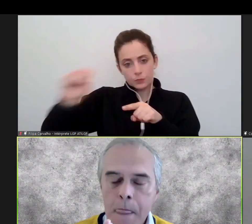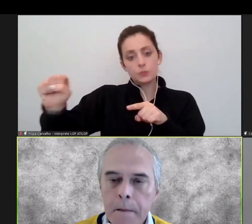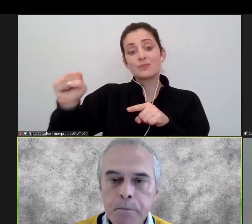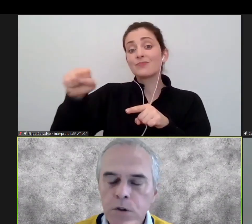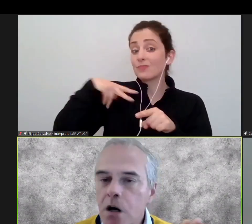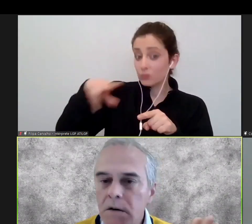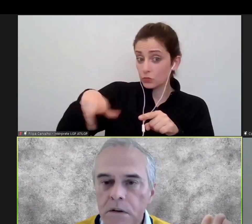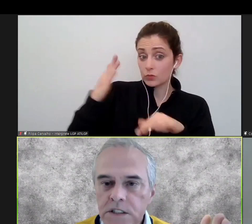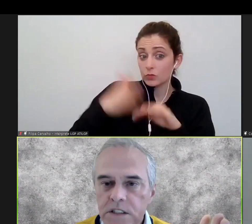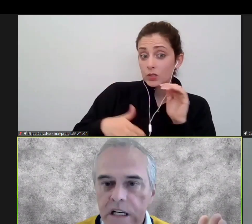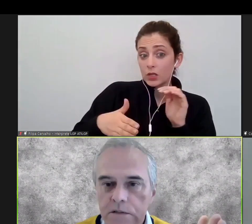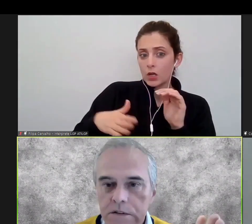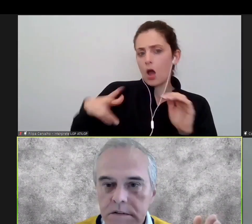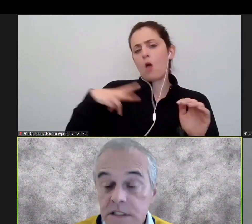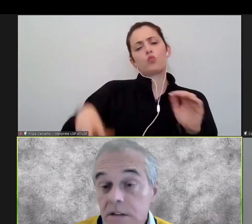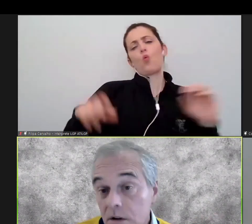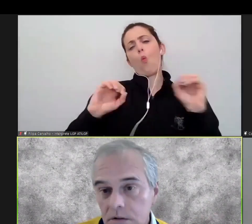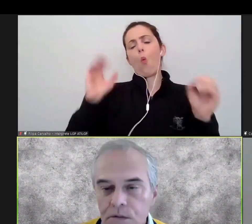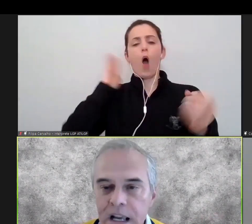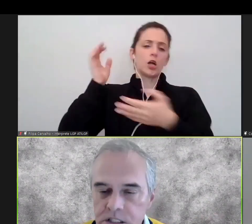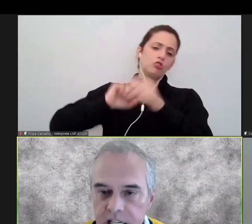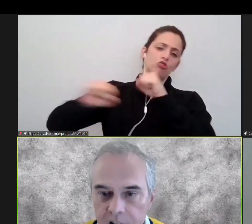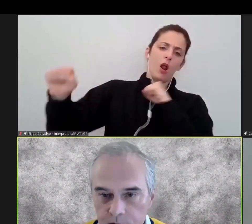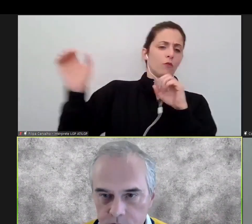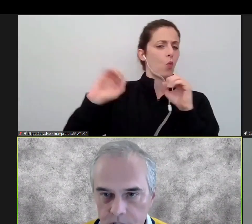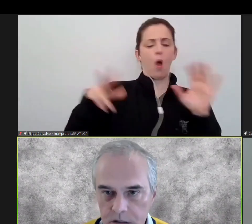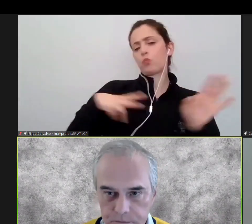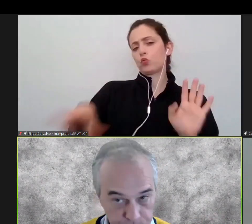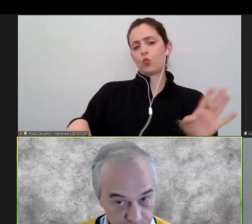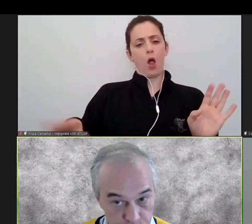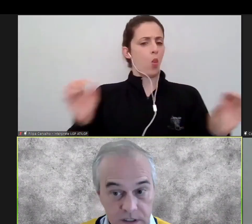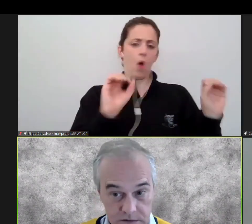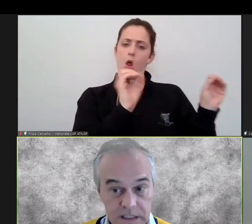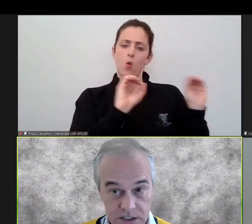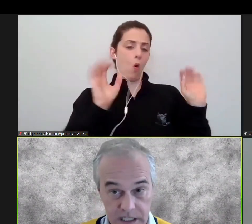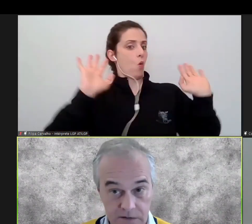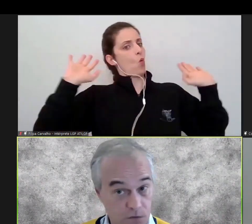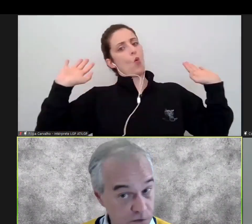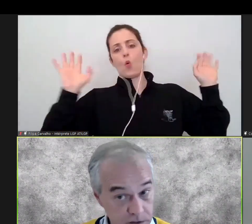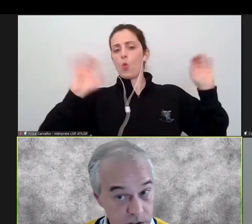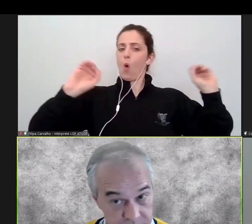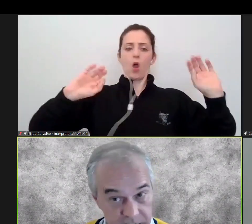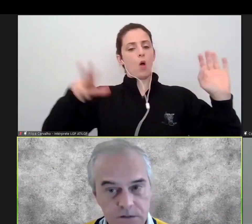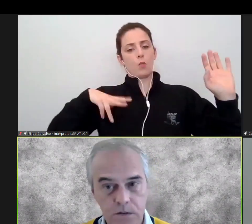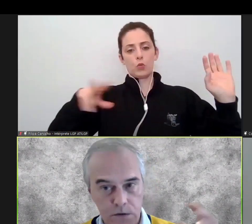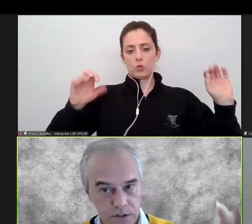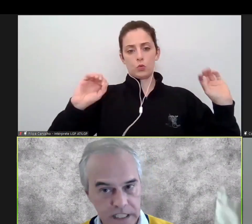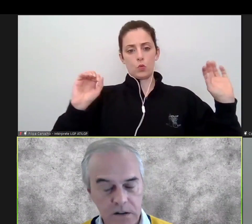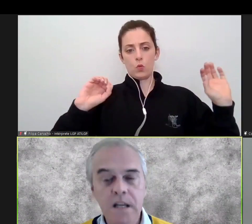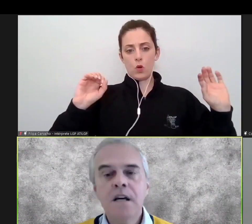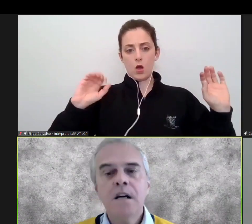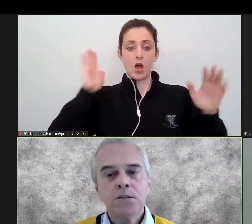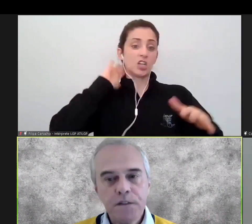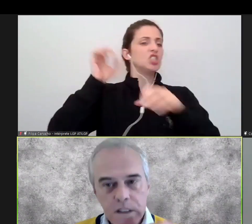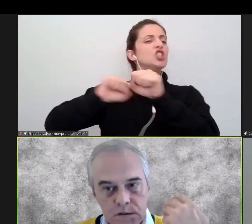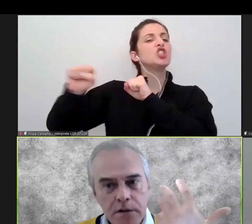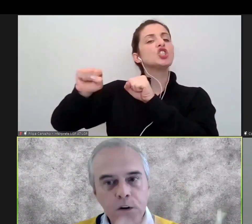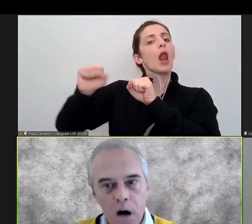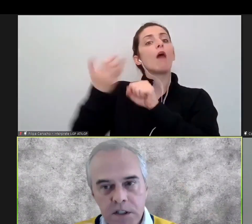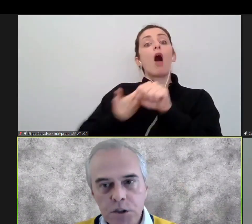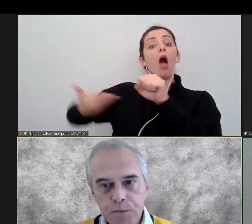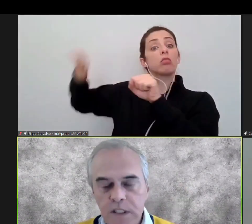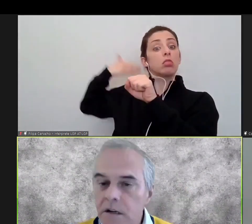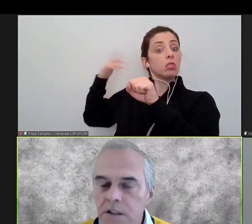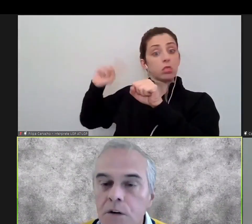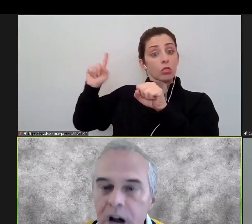Portugal. Em Portugal não há escravos. Não há escravos. Por favor, não há escravo. Não estou falando de escravo colonial, estou falando de uma